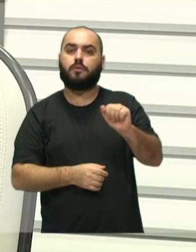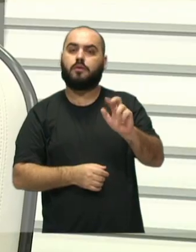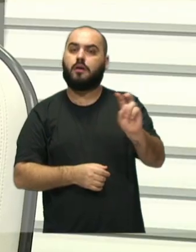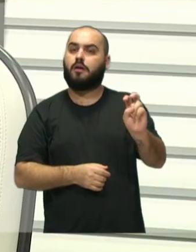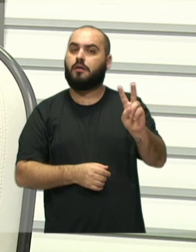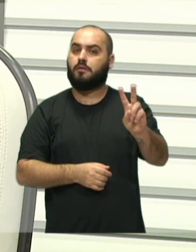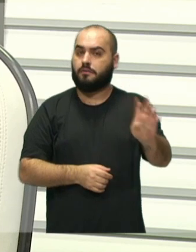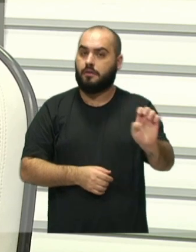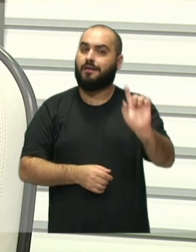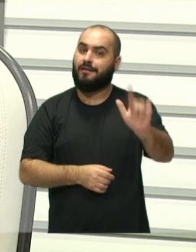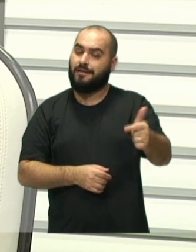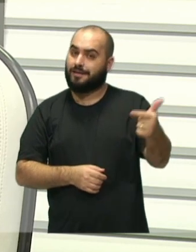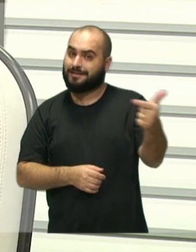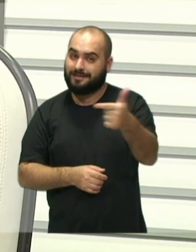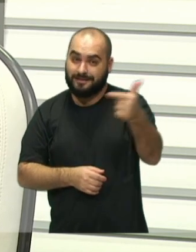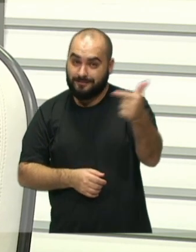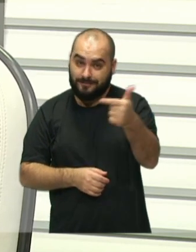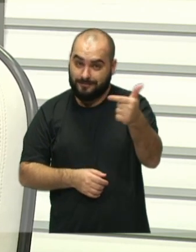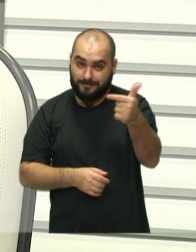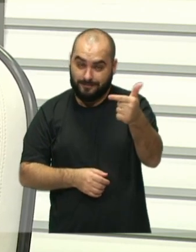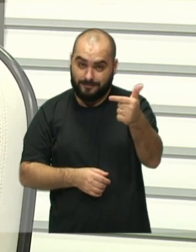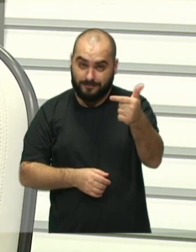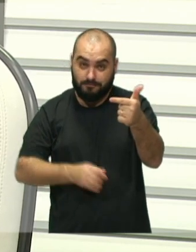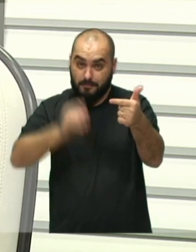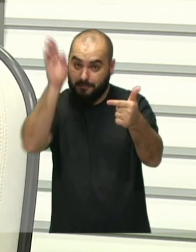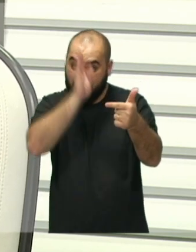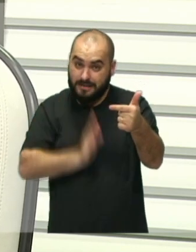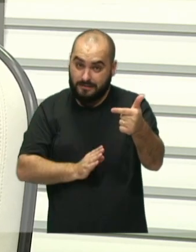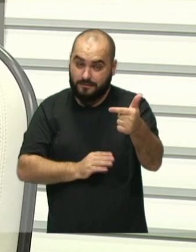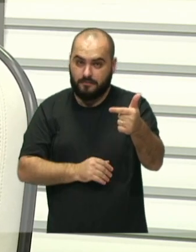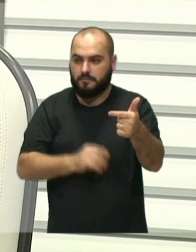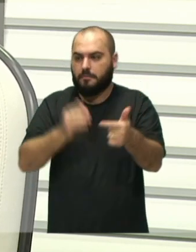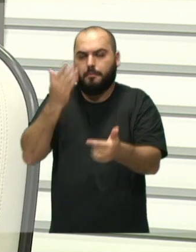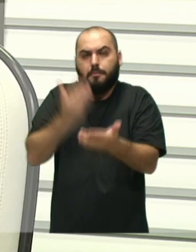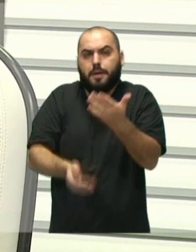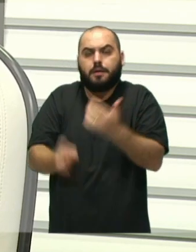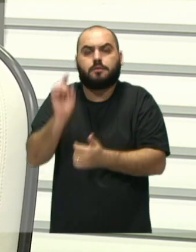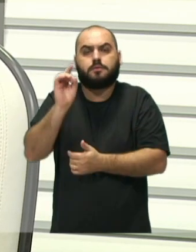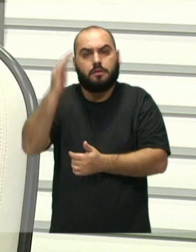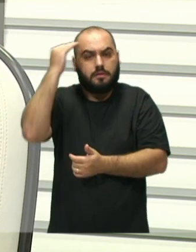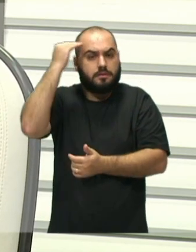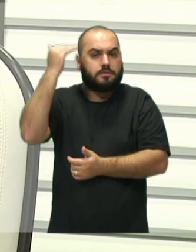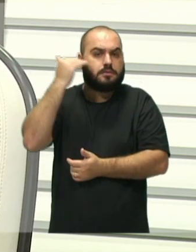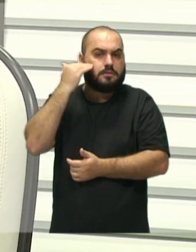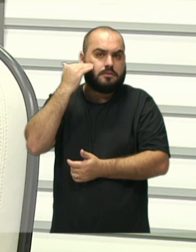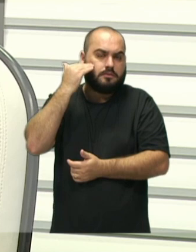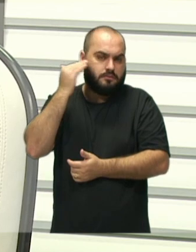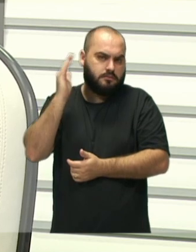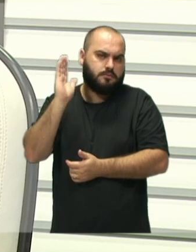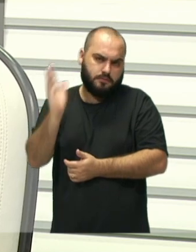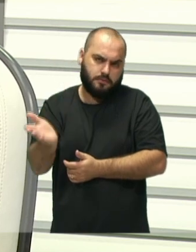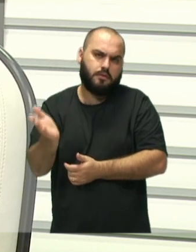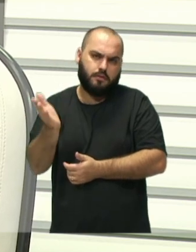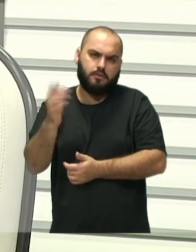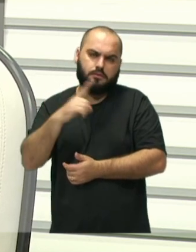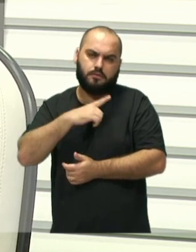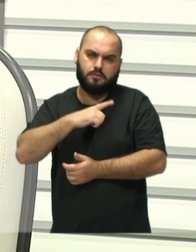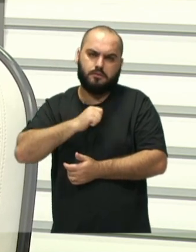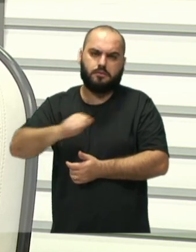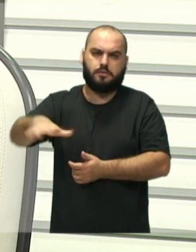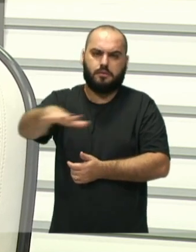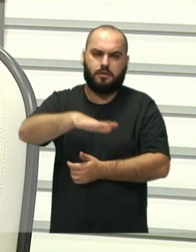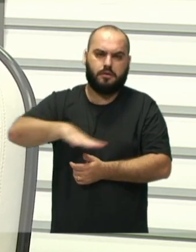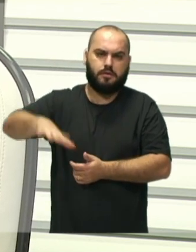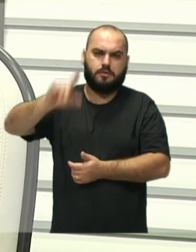é complexo e movimentação no país perdemos para Santos e Santo é um Porto enorme todo mundo sabe só área de